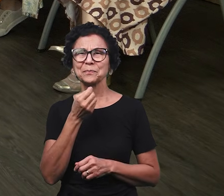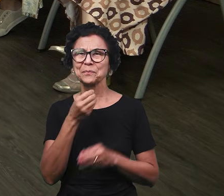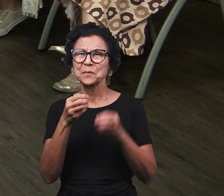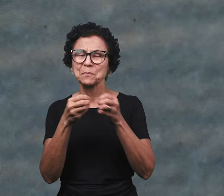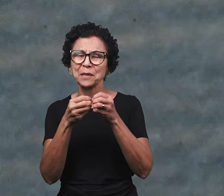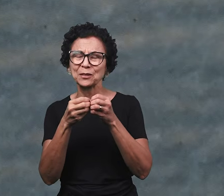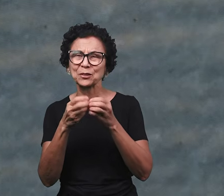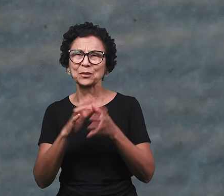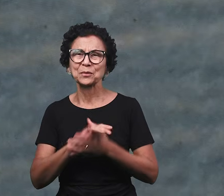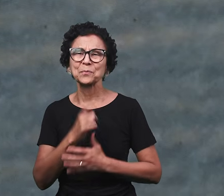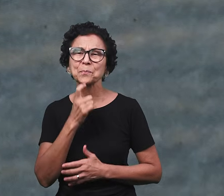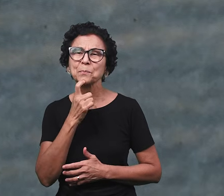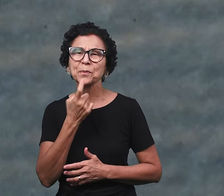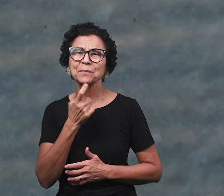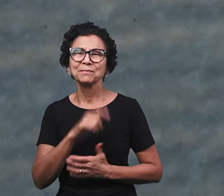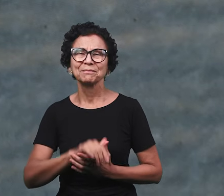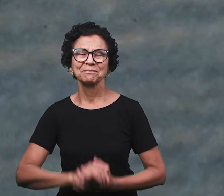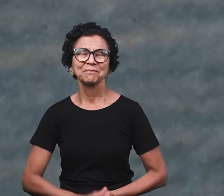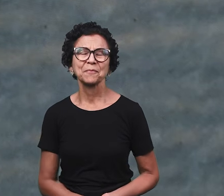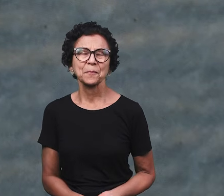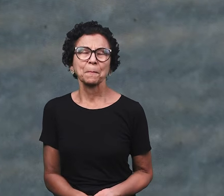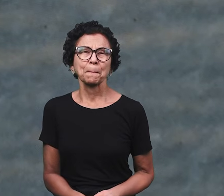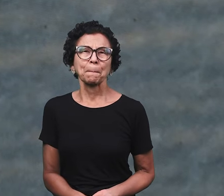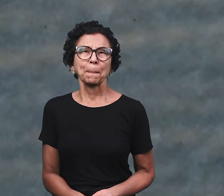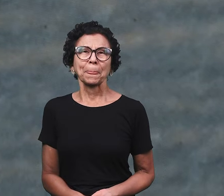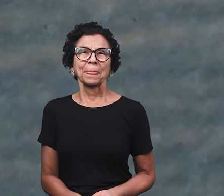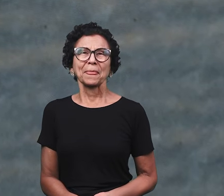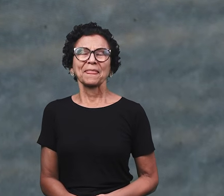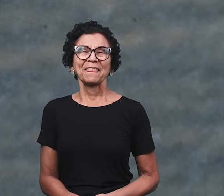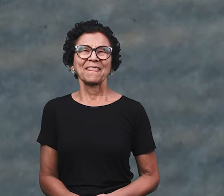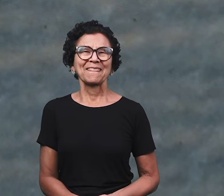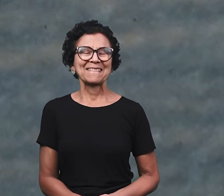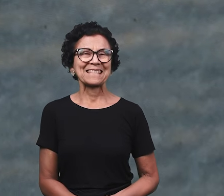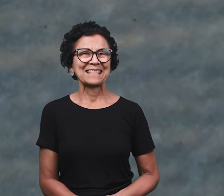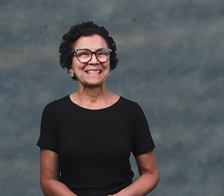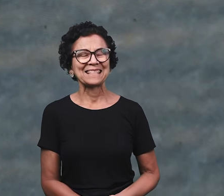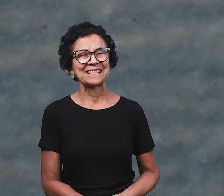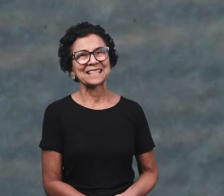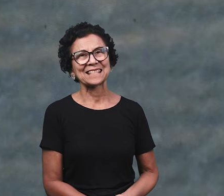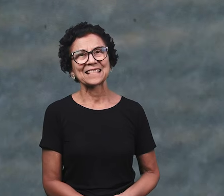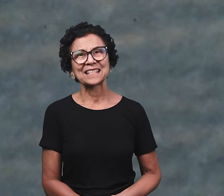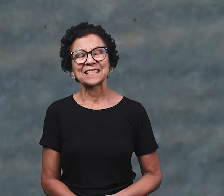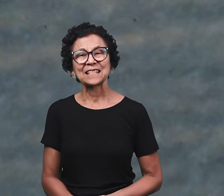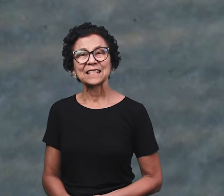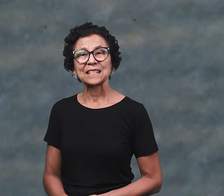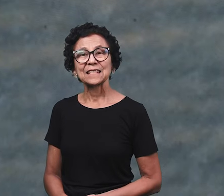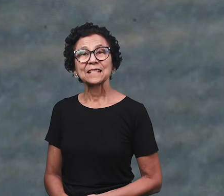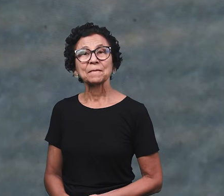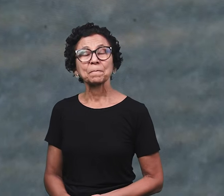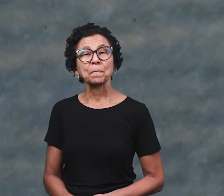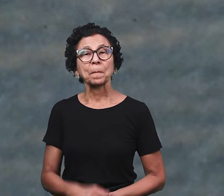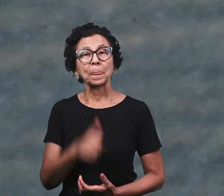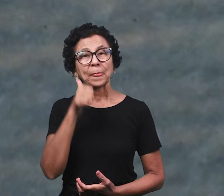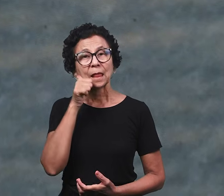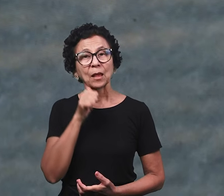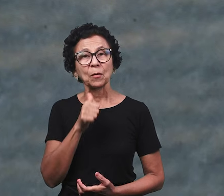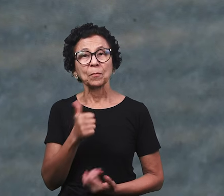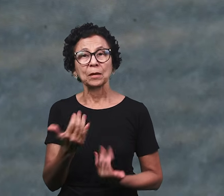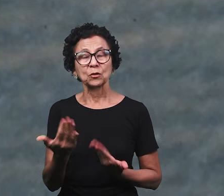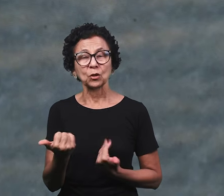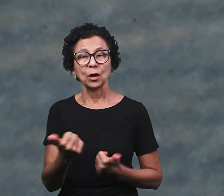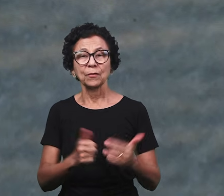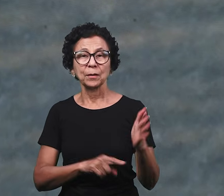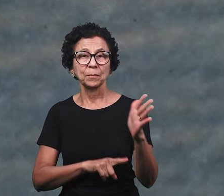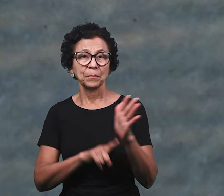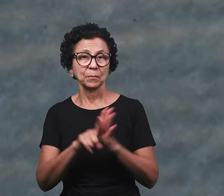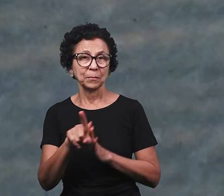Igreja Central em Baixo Guandu, aqui no Espírito Santo. Quem vai fazer a pergunta é a jovem Rebeca